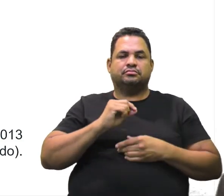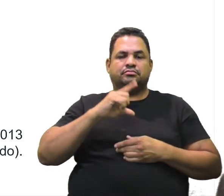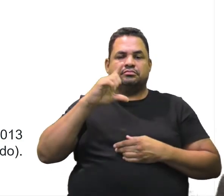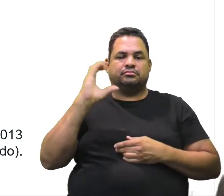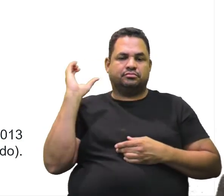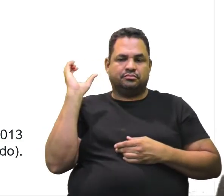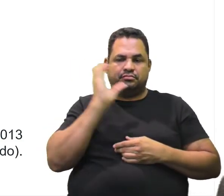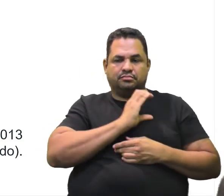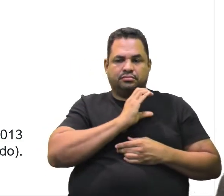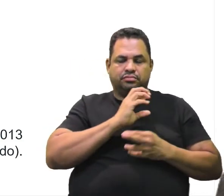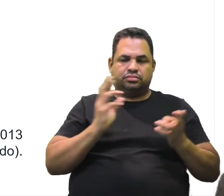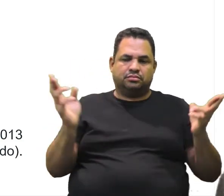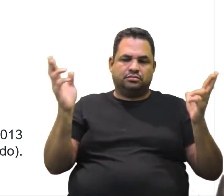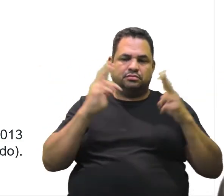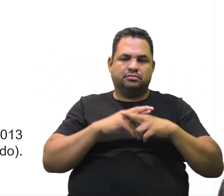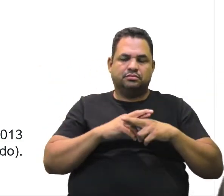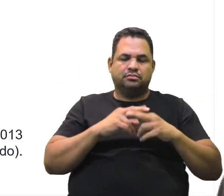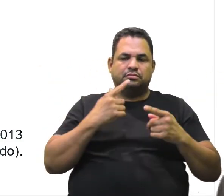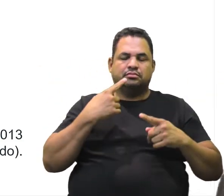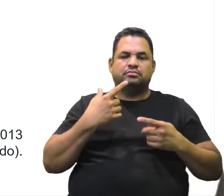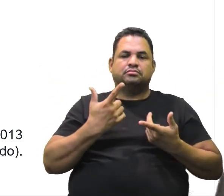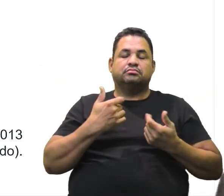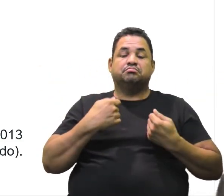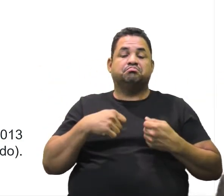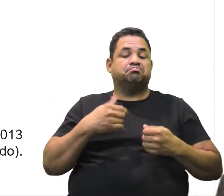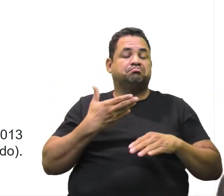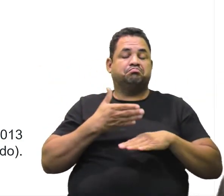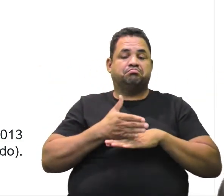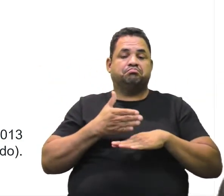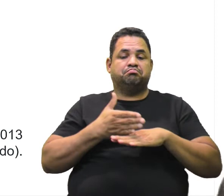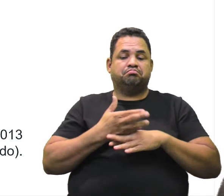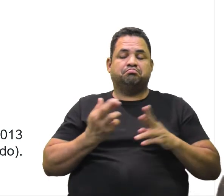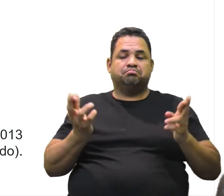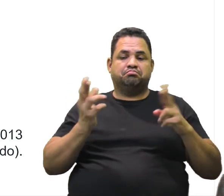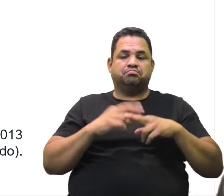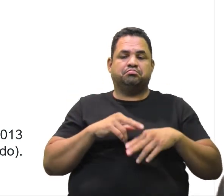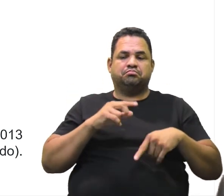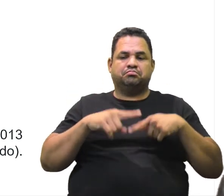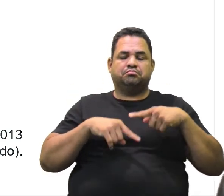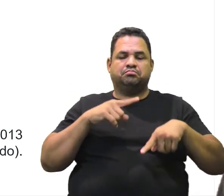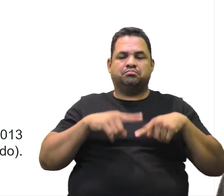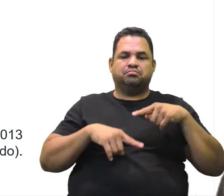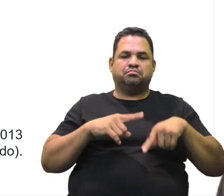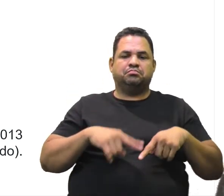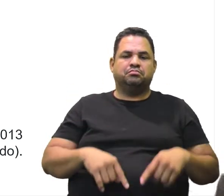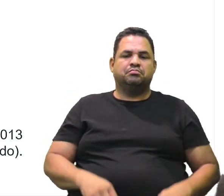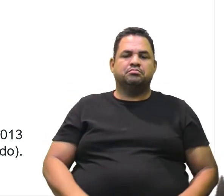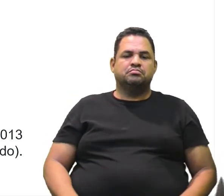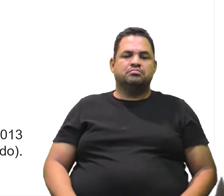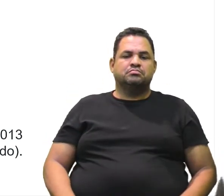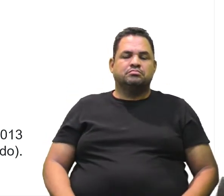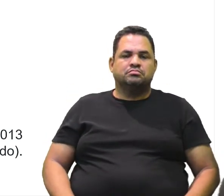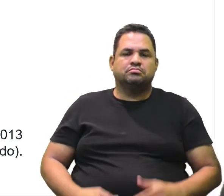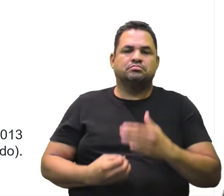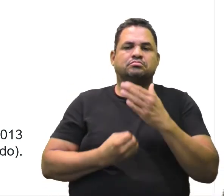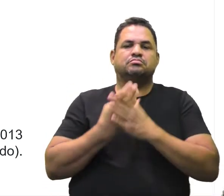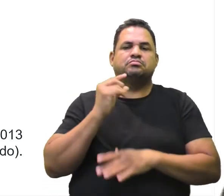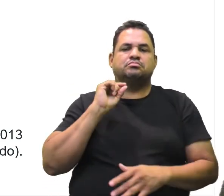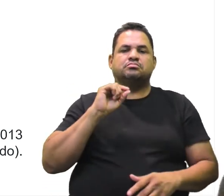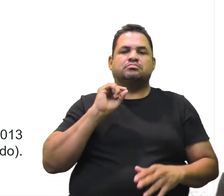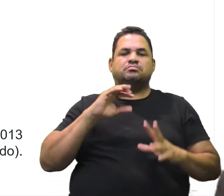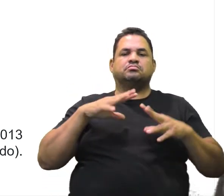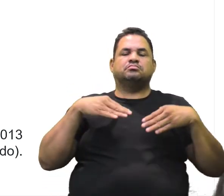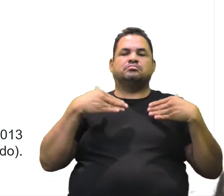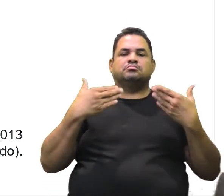aumenta a velocidade da reação, porém sem participar da reação do produto. Gerando o quê?